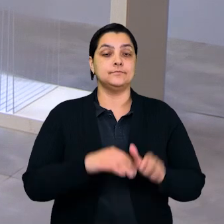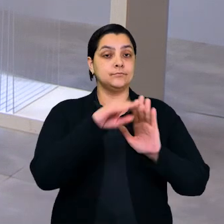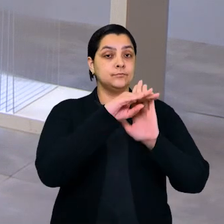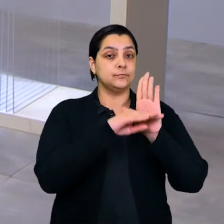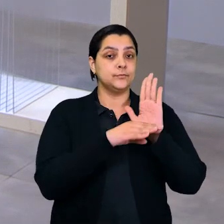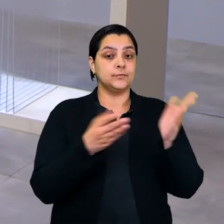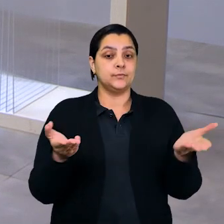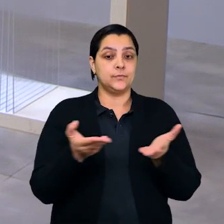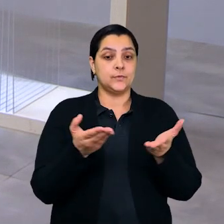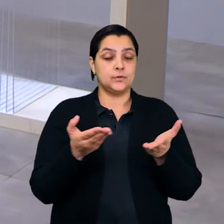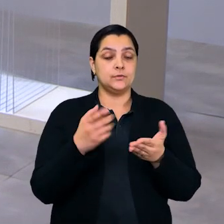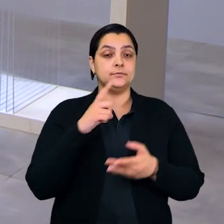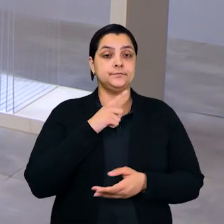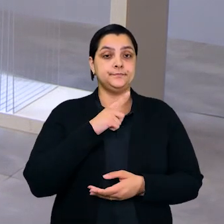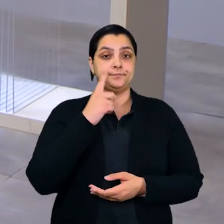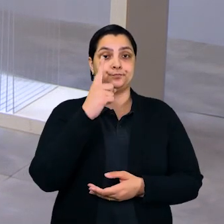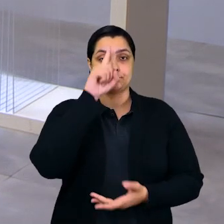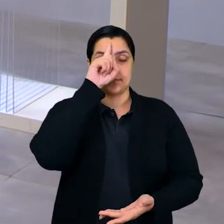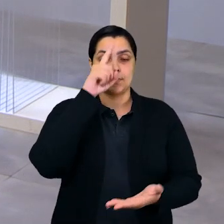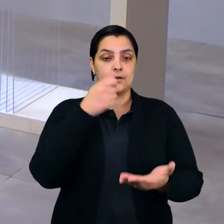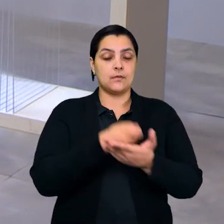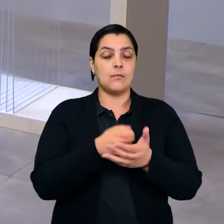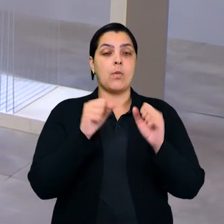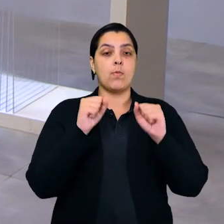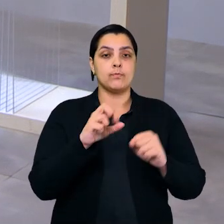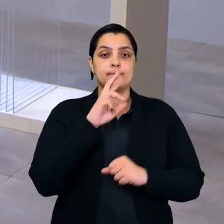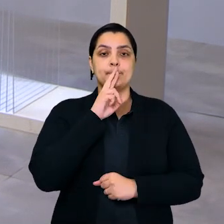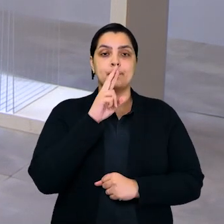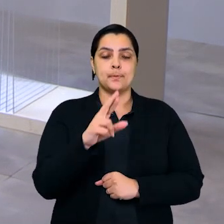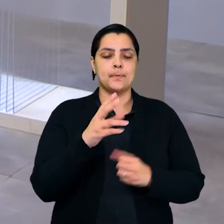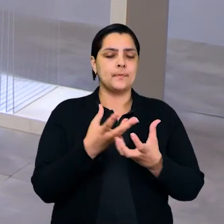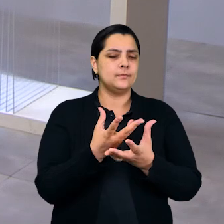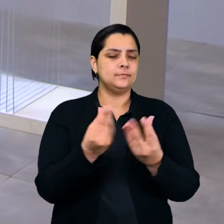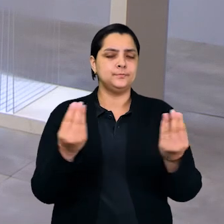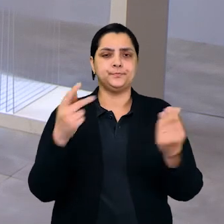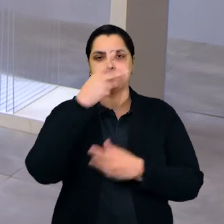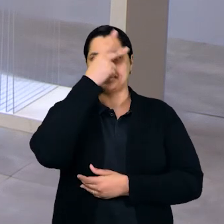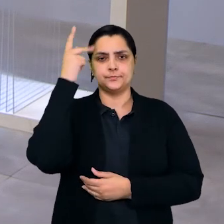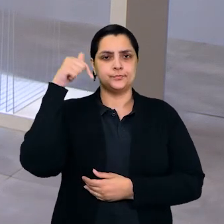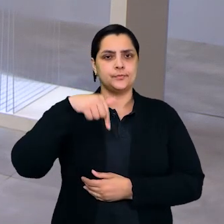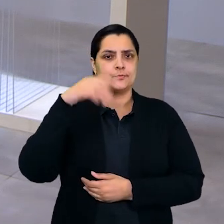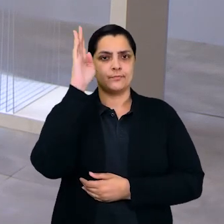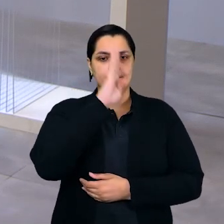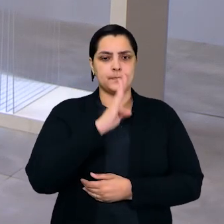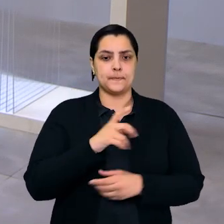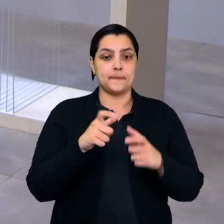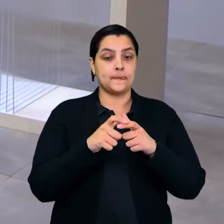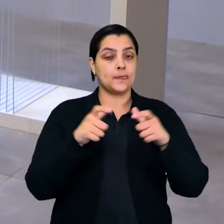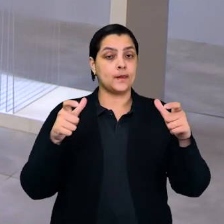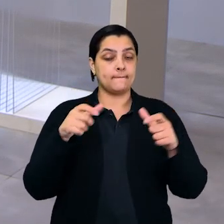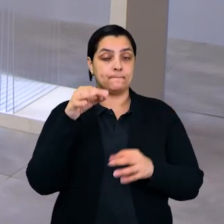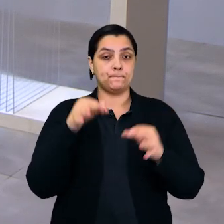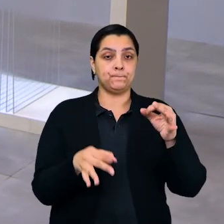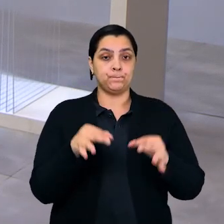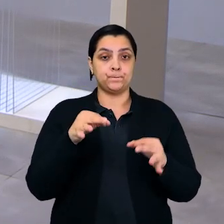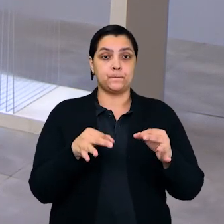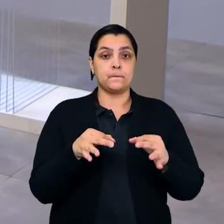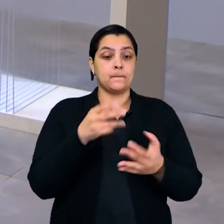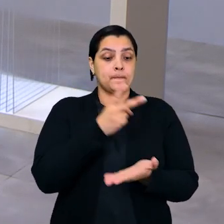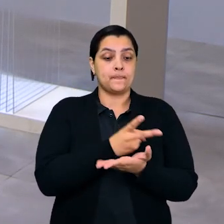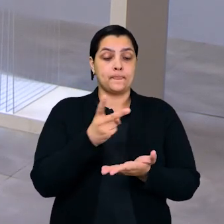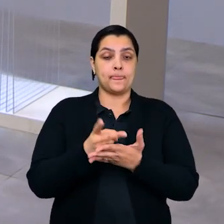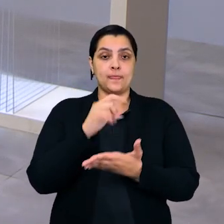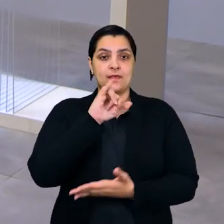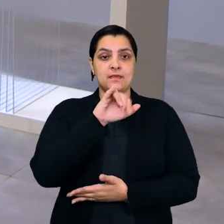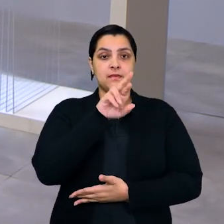O programa de hoje começa trazendo uma decisão que pode impactar a vida de milhares de pessoas no Brasil. Por maioria, em julgamento de incidentes